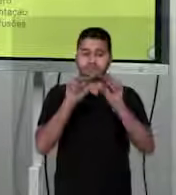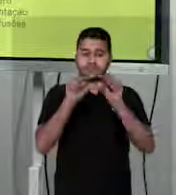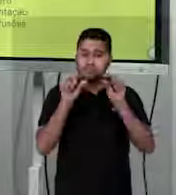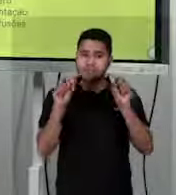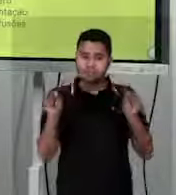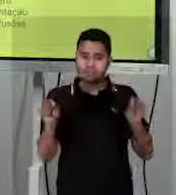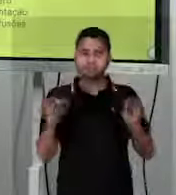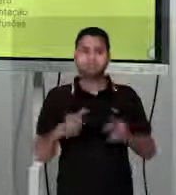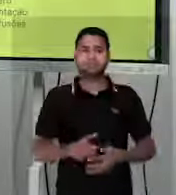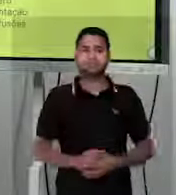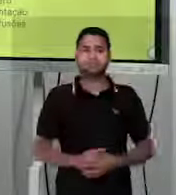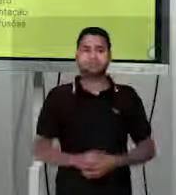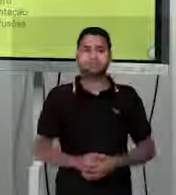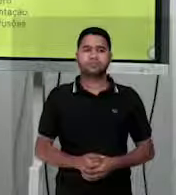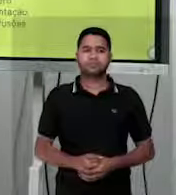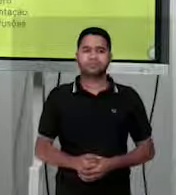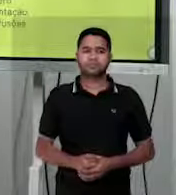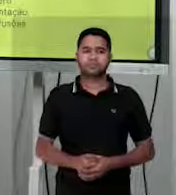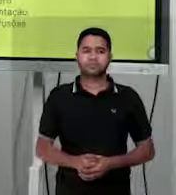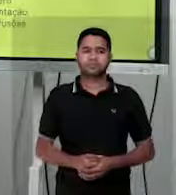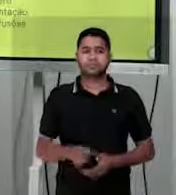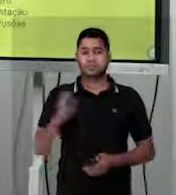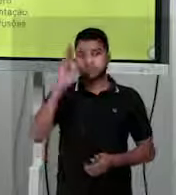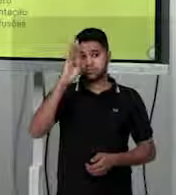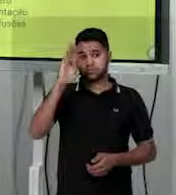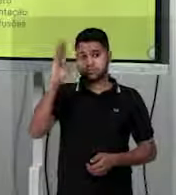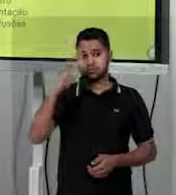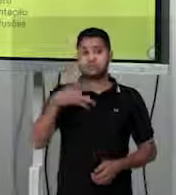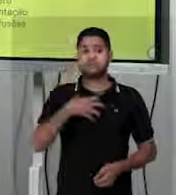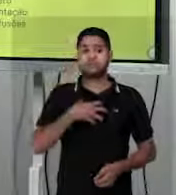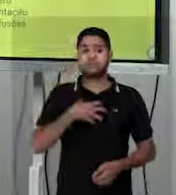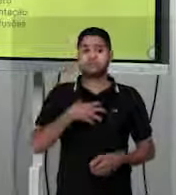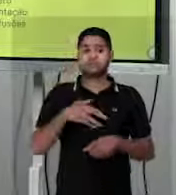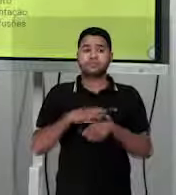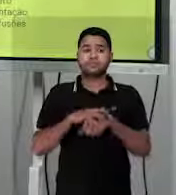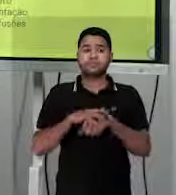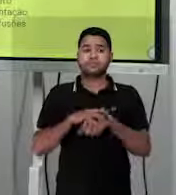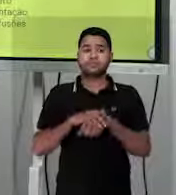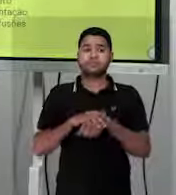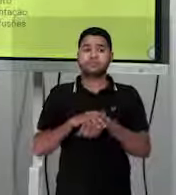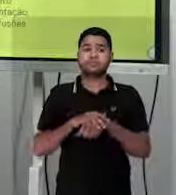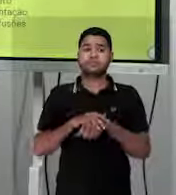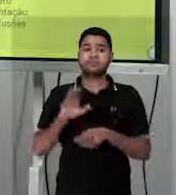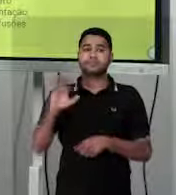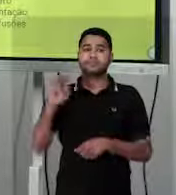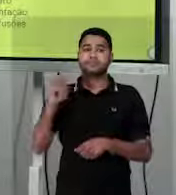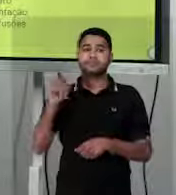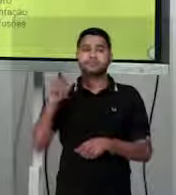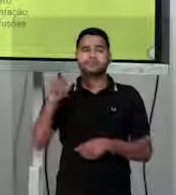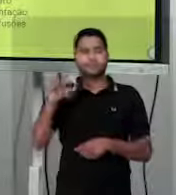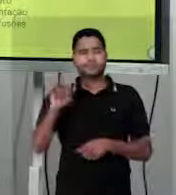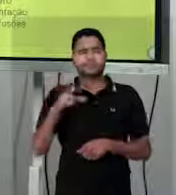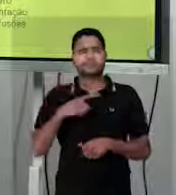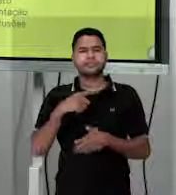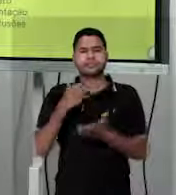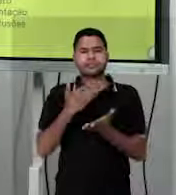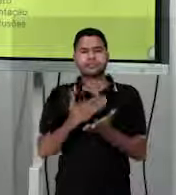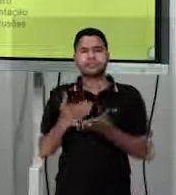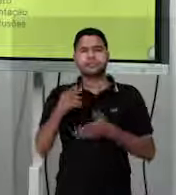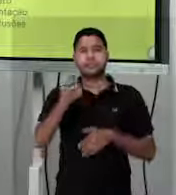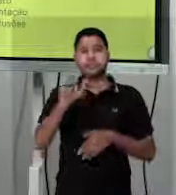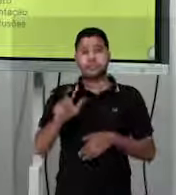também, tá? Os principais sintomas da doença de Chagas envolve logo no início, quando a pessoa